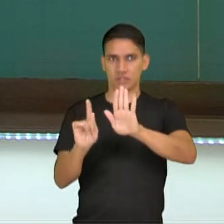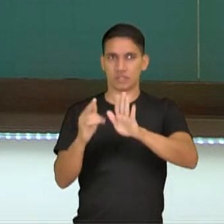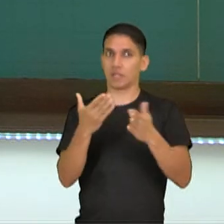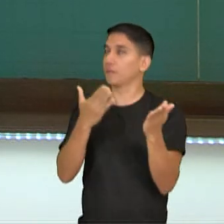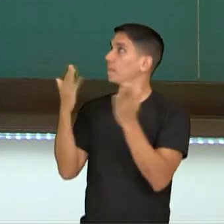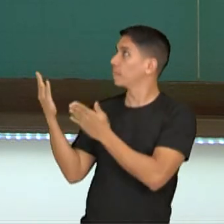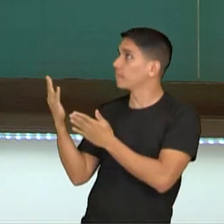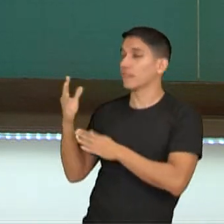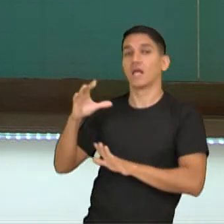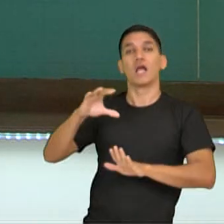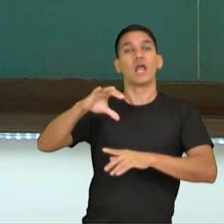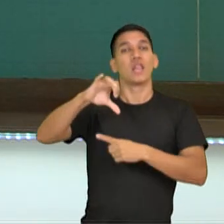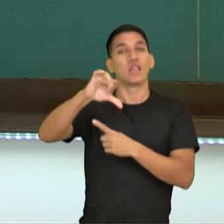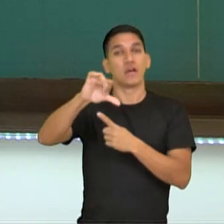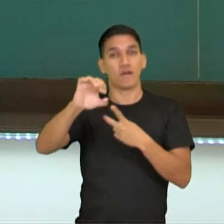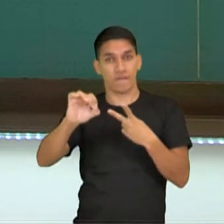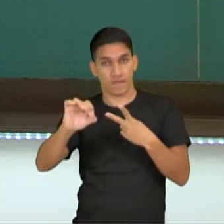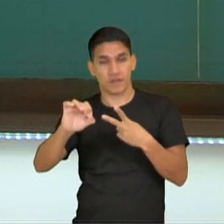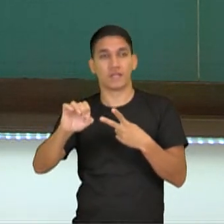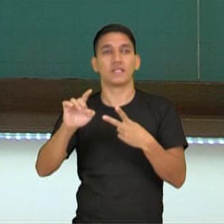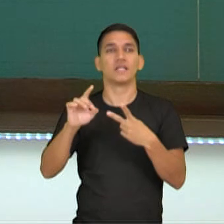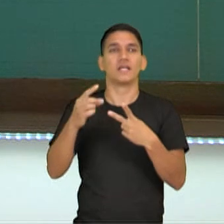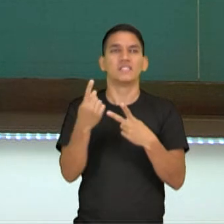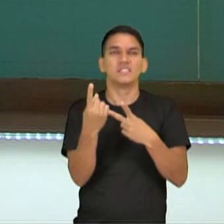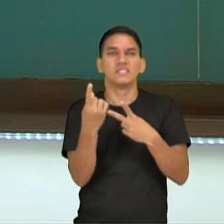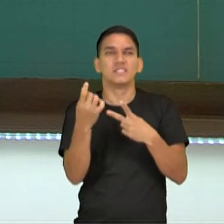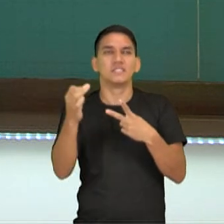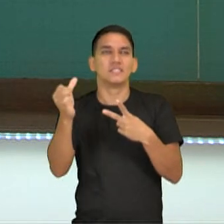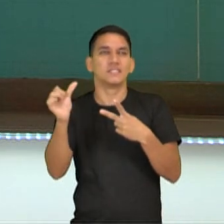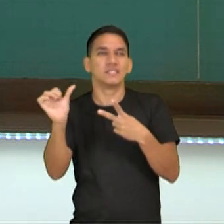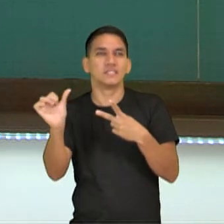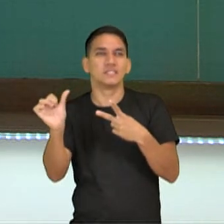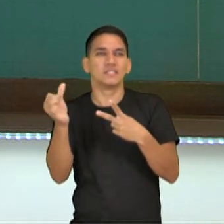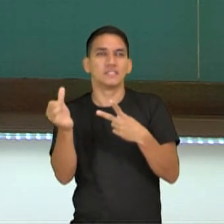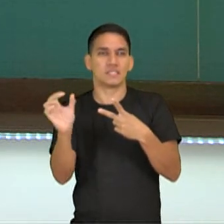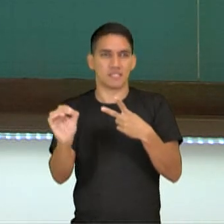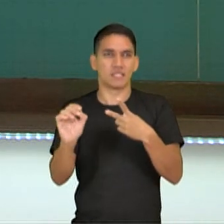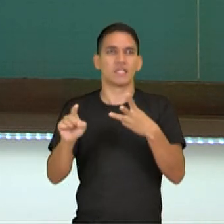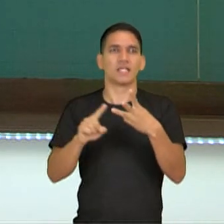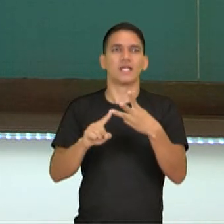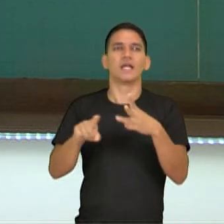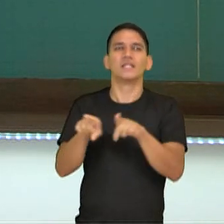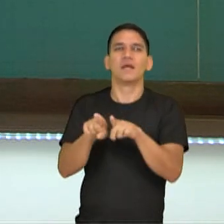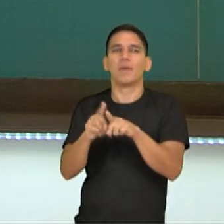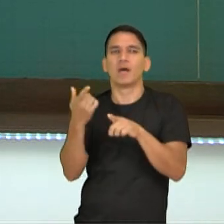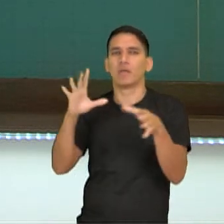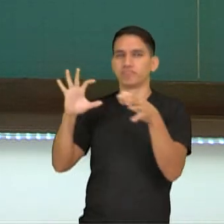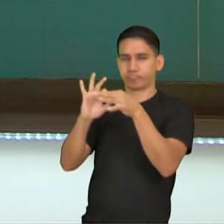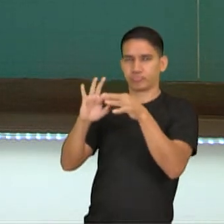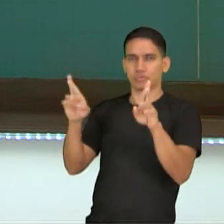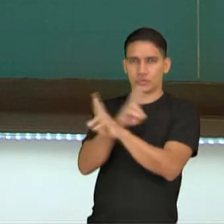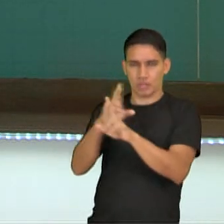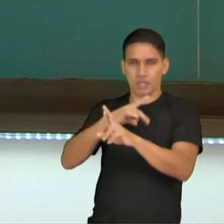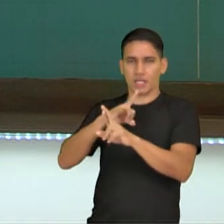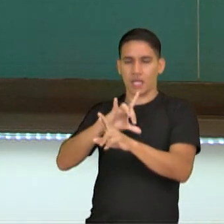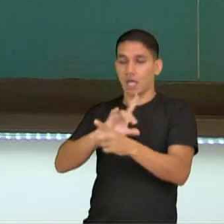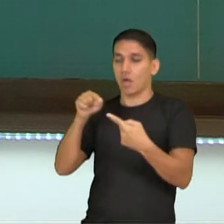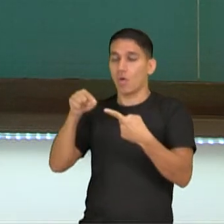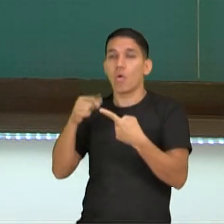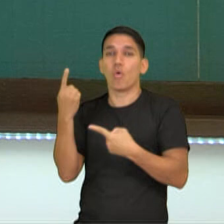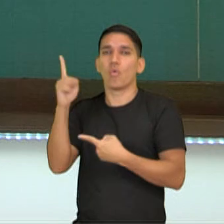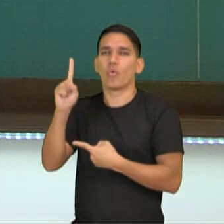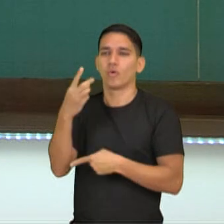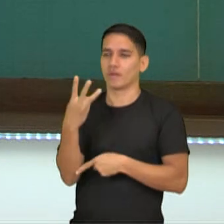180, 270 e o 360 que coincide com o ângulo de 0 graus, tá bom? Então aqui vocês podem